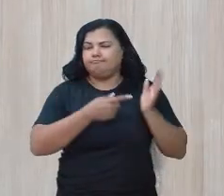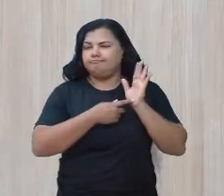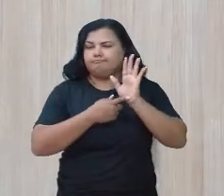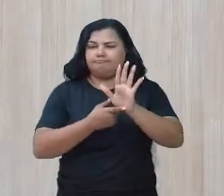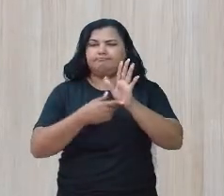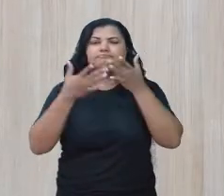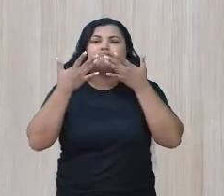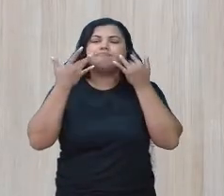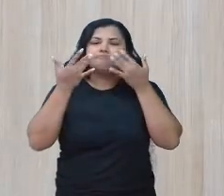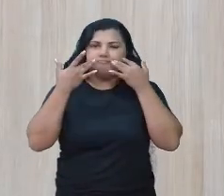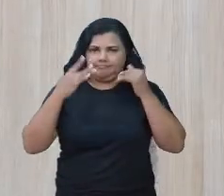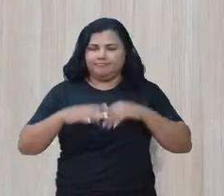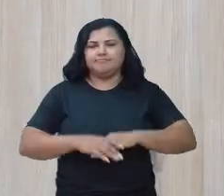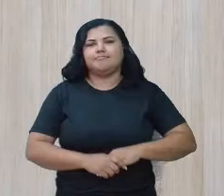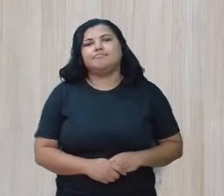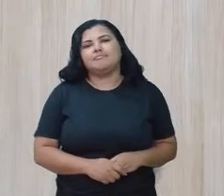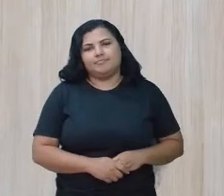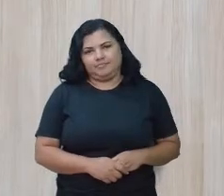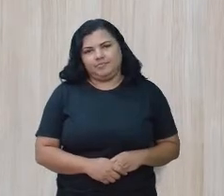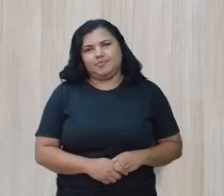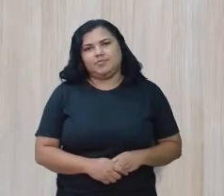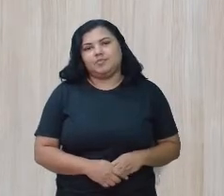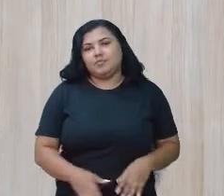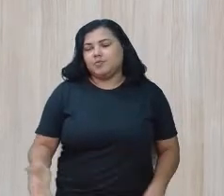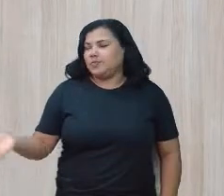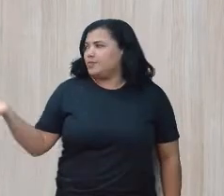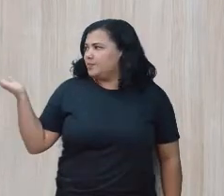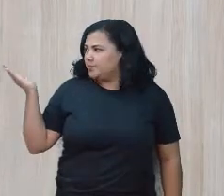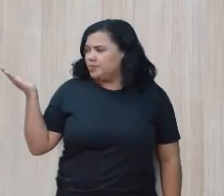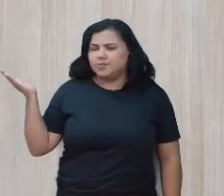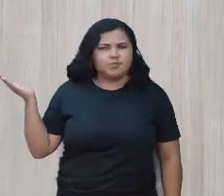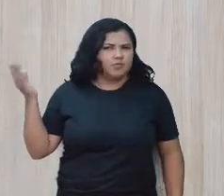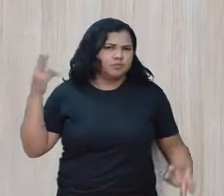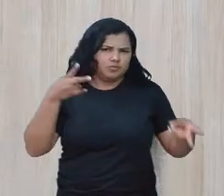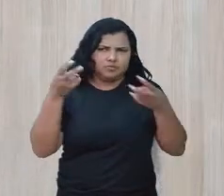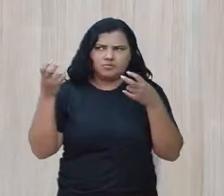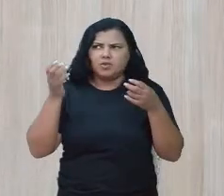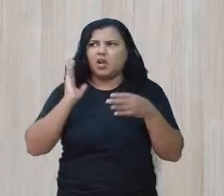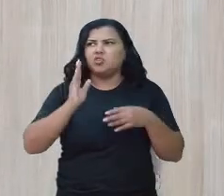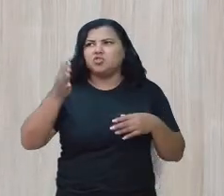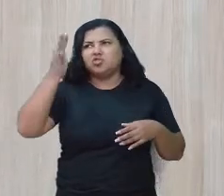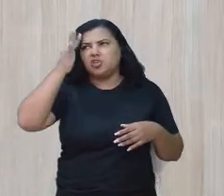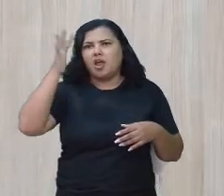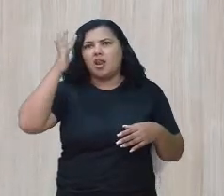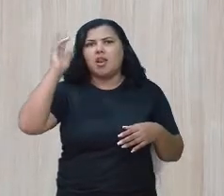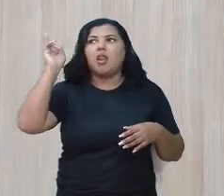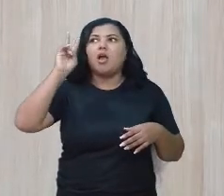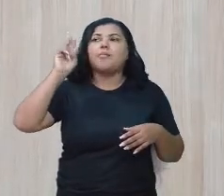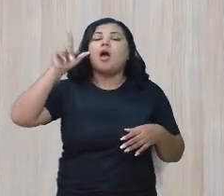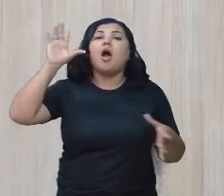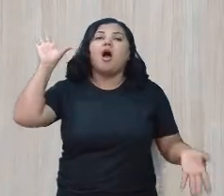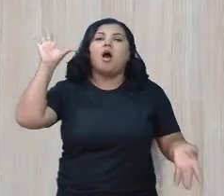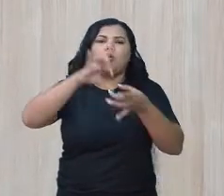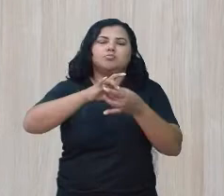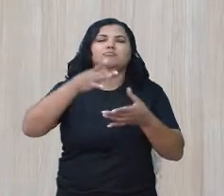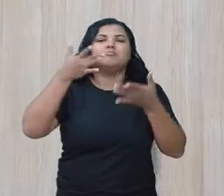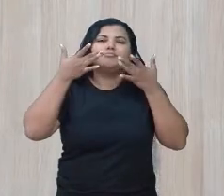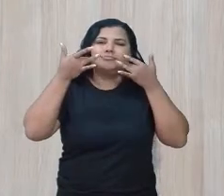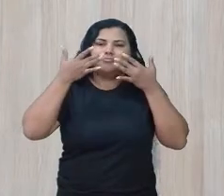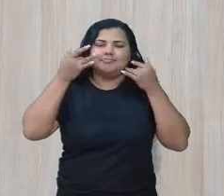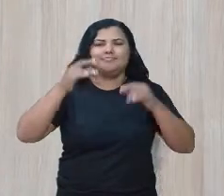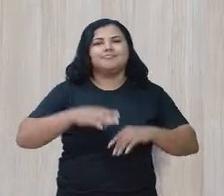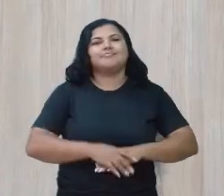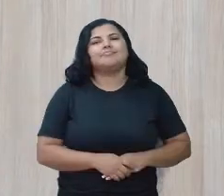do teatro. Quando a gente vê essas máscaras em qualquer lugar, a gente automaticamente pensa em teatro.